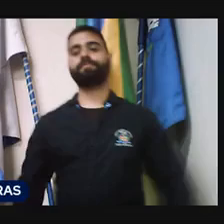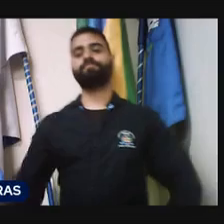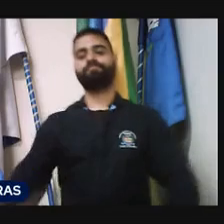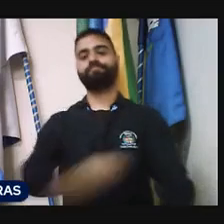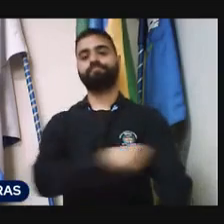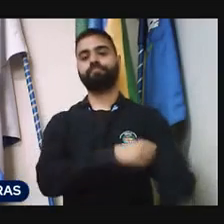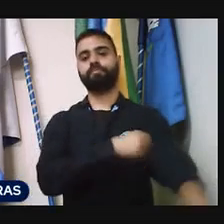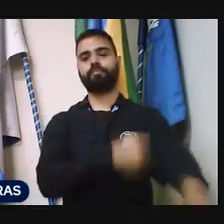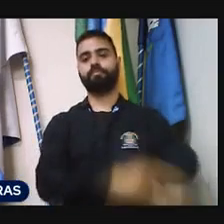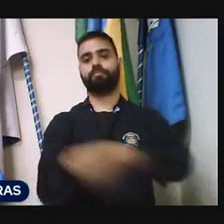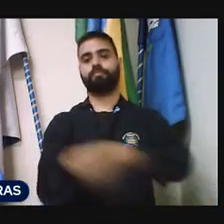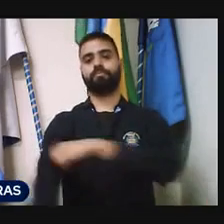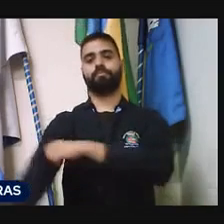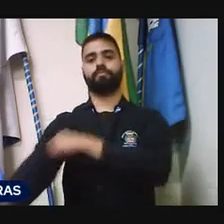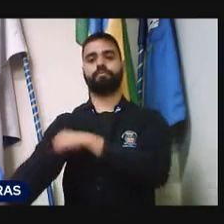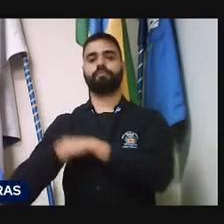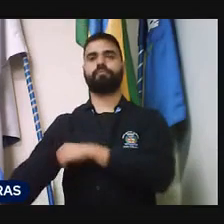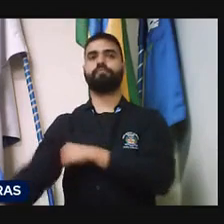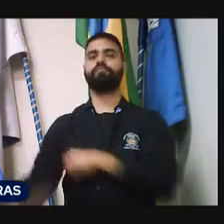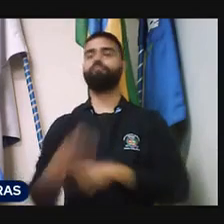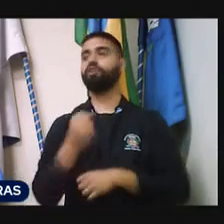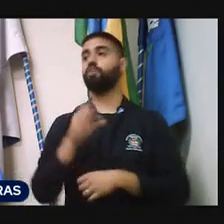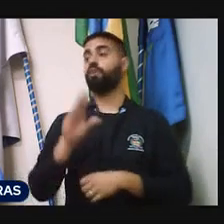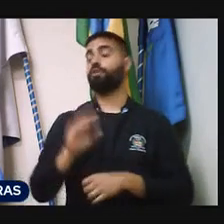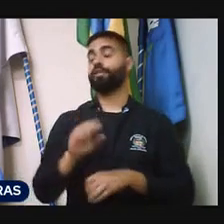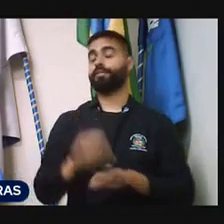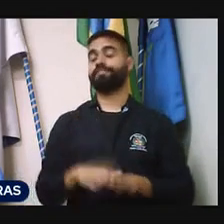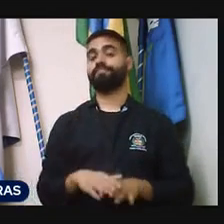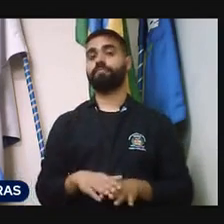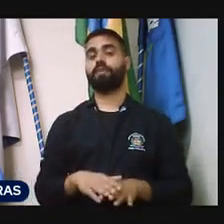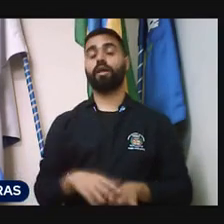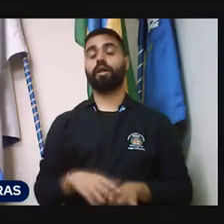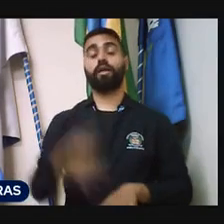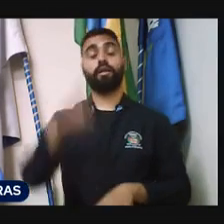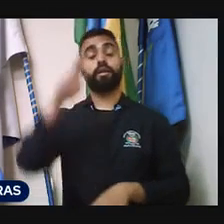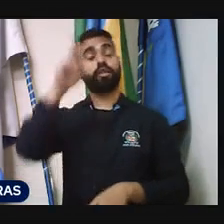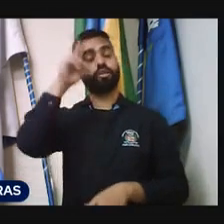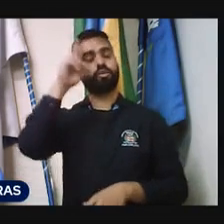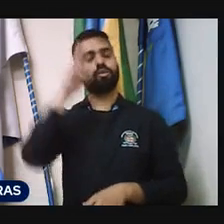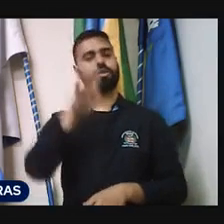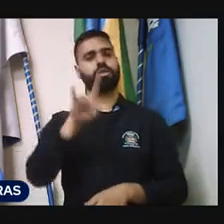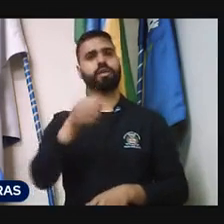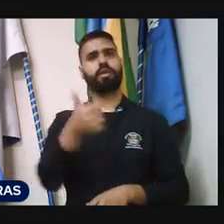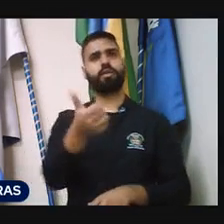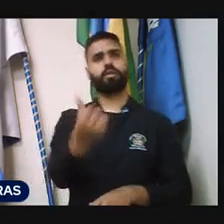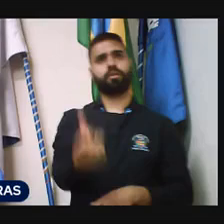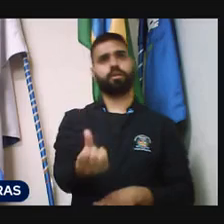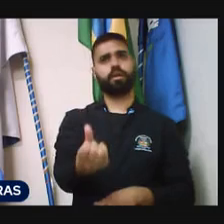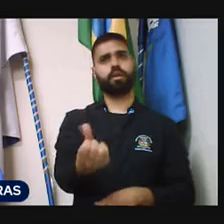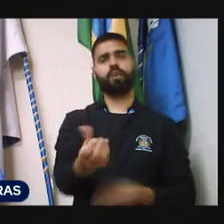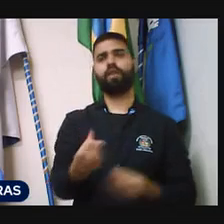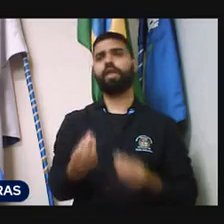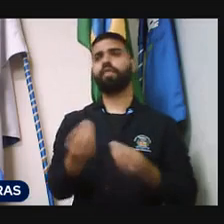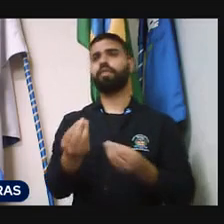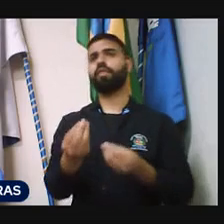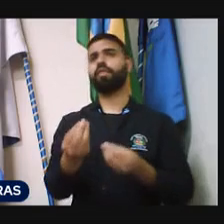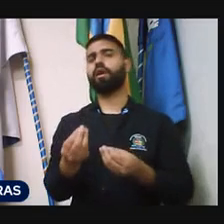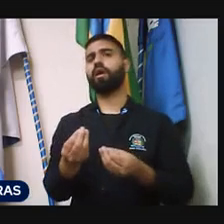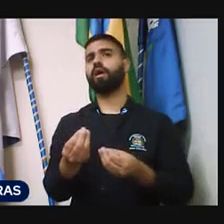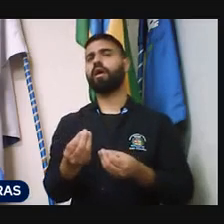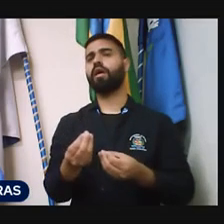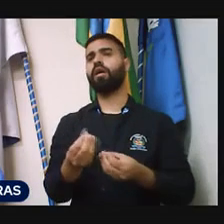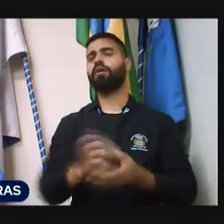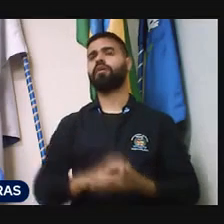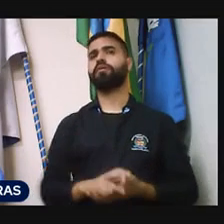Se Deus quiser vai ser vai ser o dia da entrega dos envelopes é para